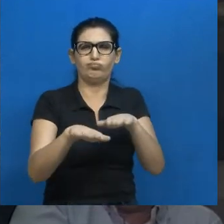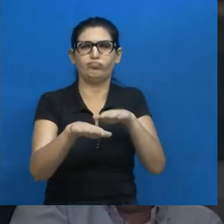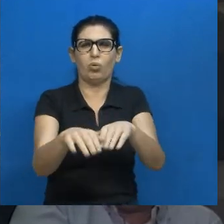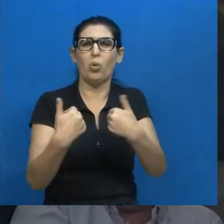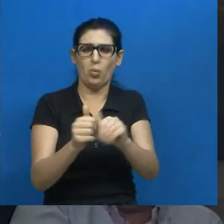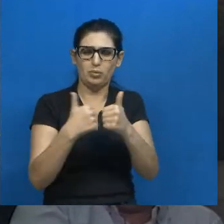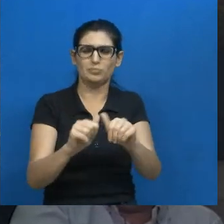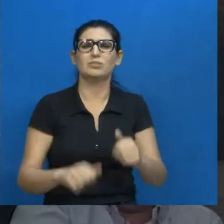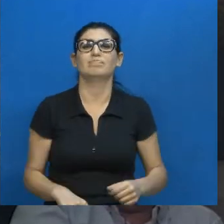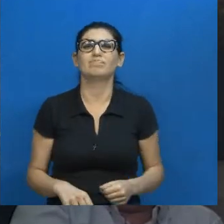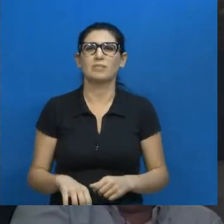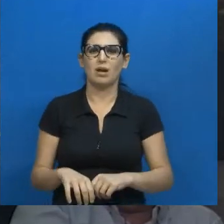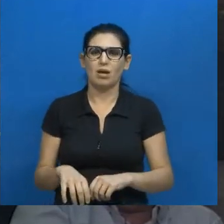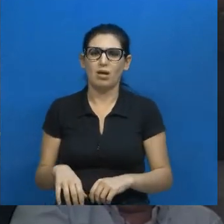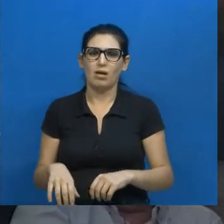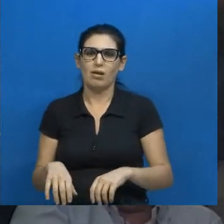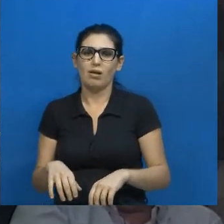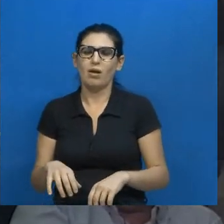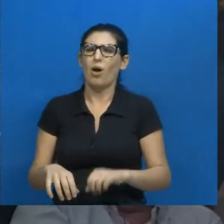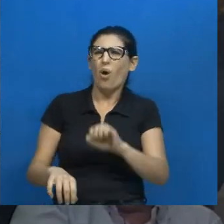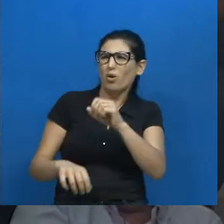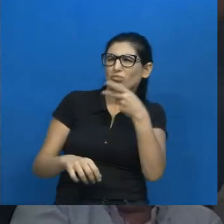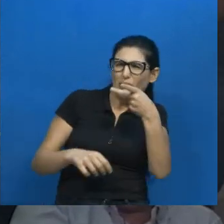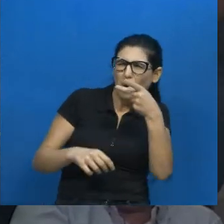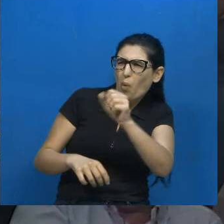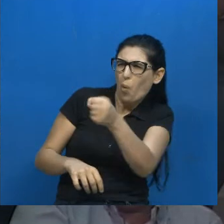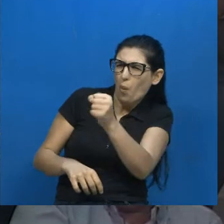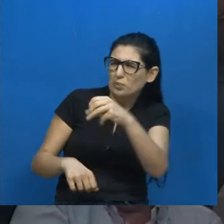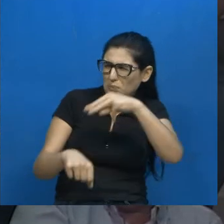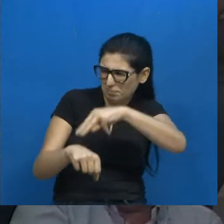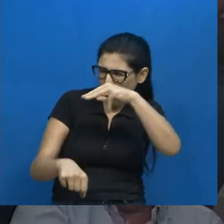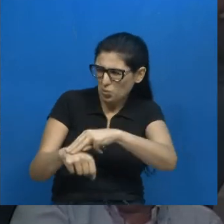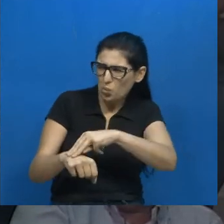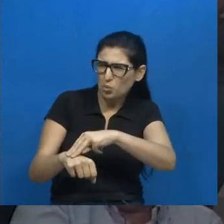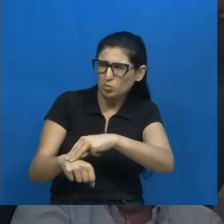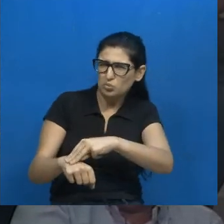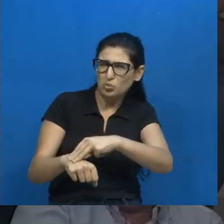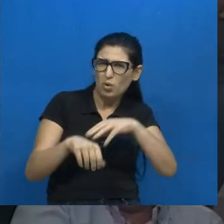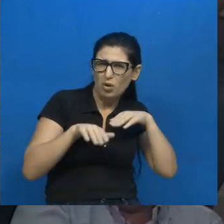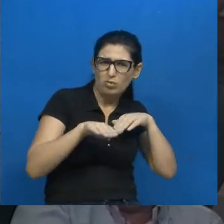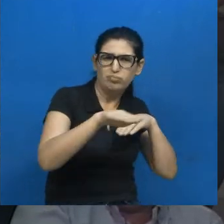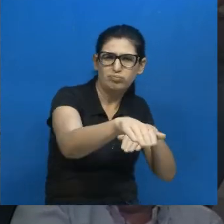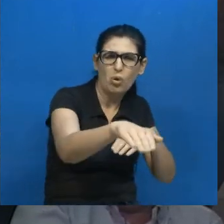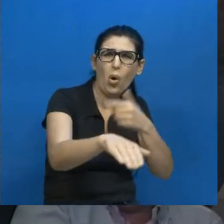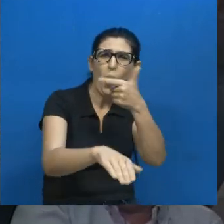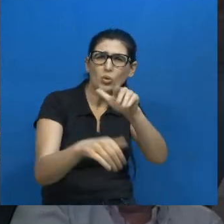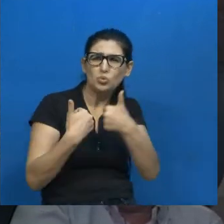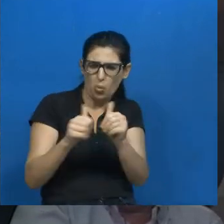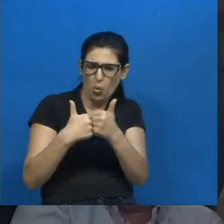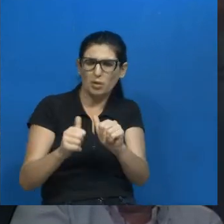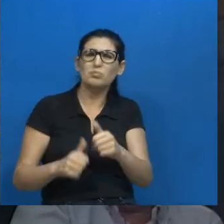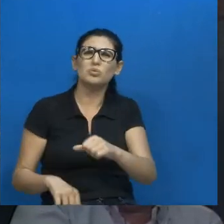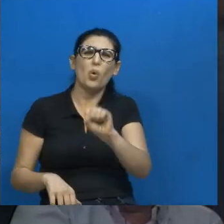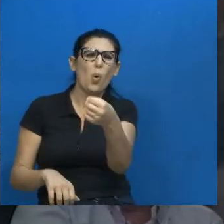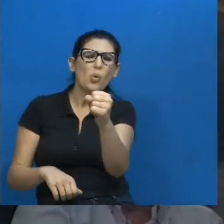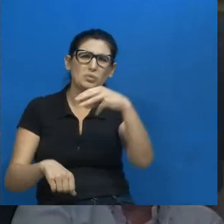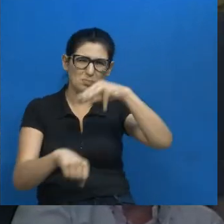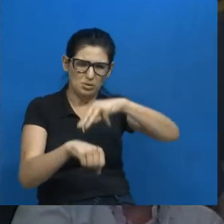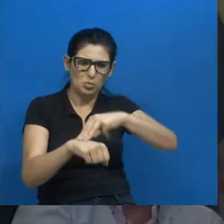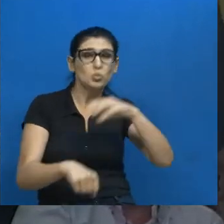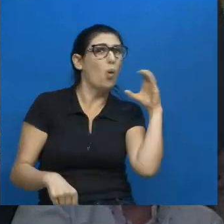média 8 minutos. Gente, onde 8 minutos entre um carro e outro? Não existe, não existe. Mas vamos lá.